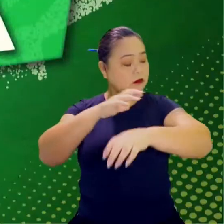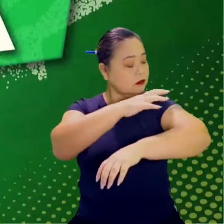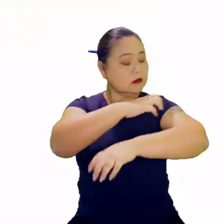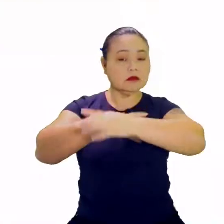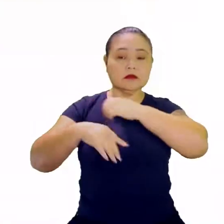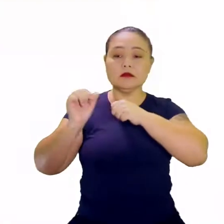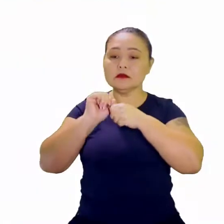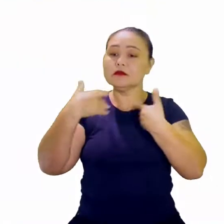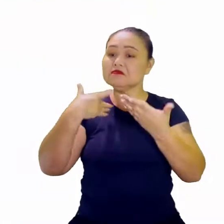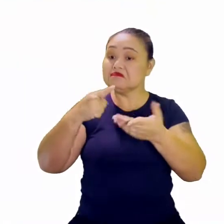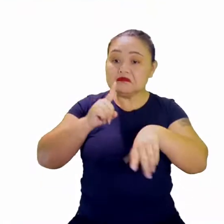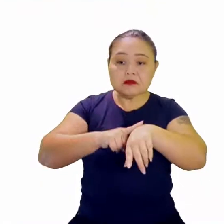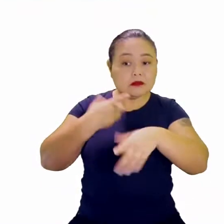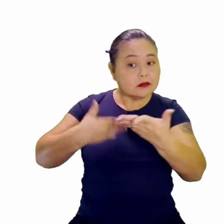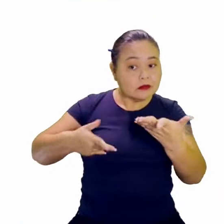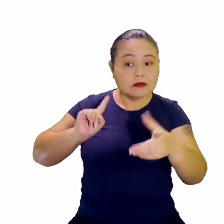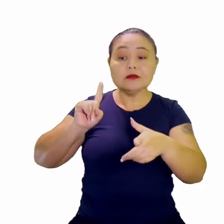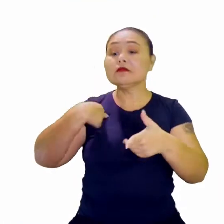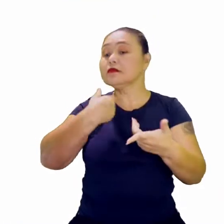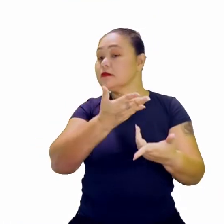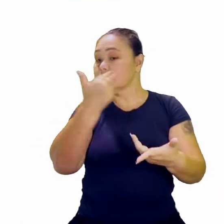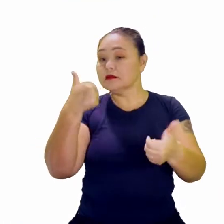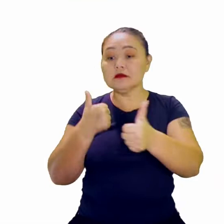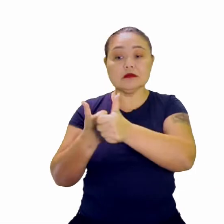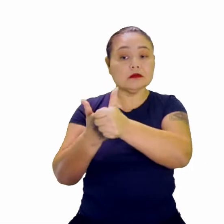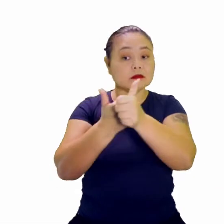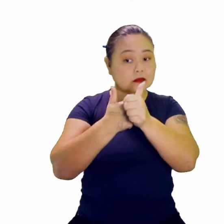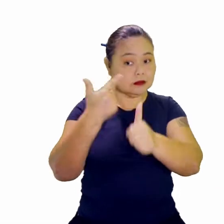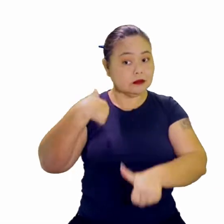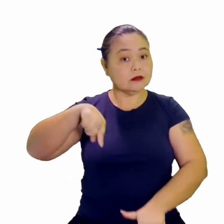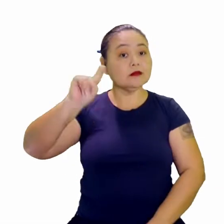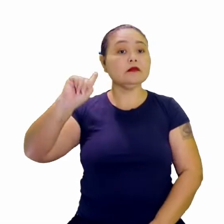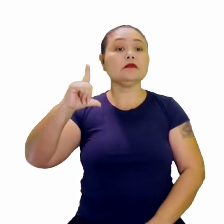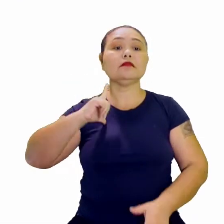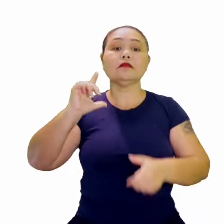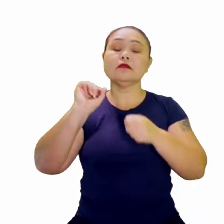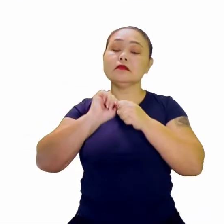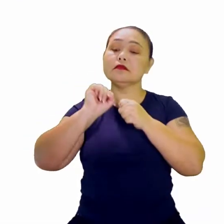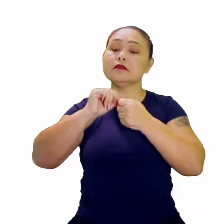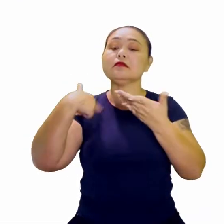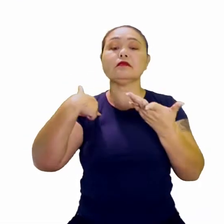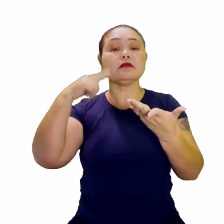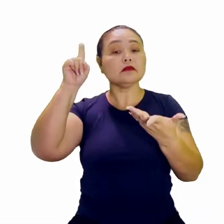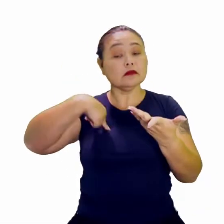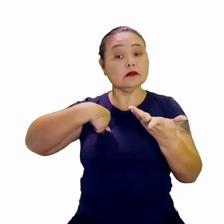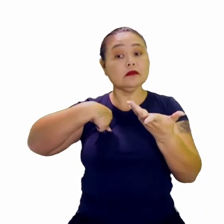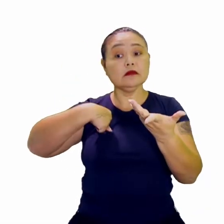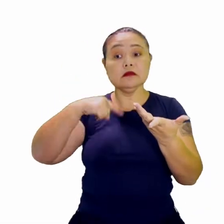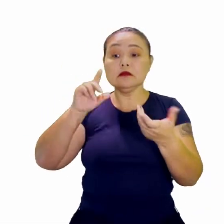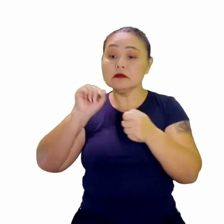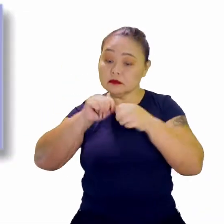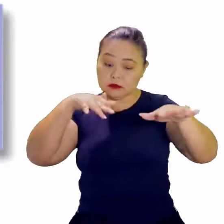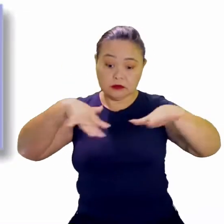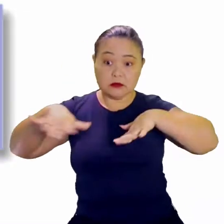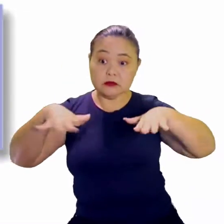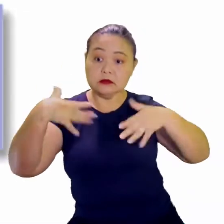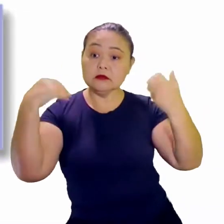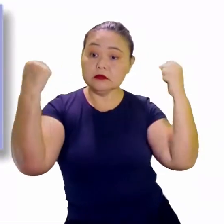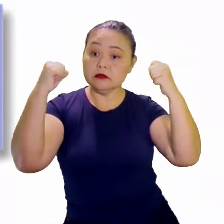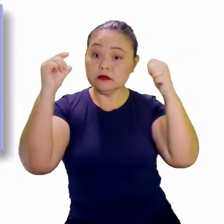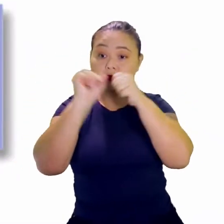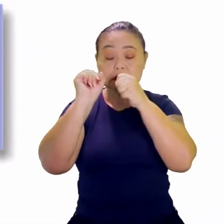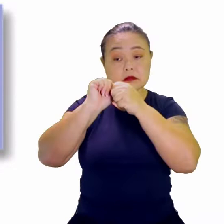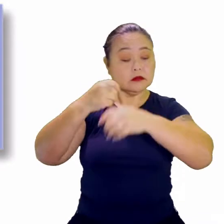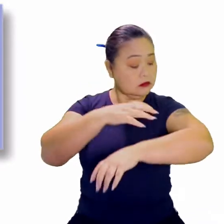Acompanha comigo aí. Então nós vamos falar sobre a atividade física e seus efeitos no músculo. Qual que é a